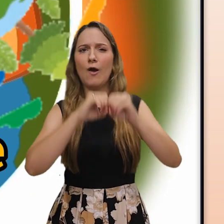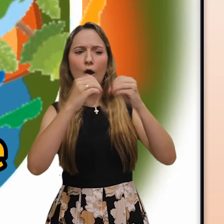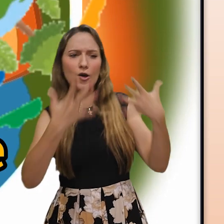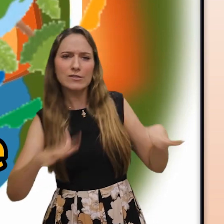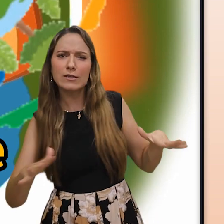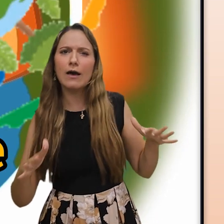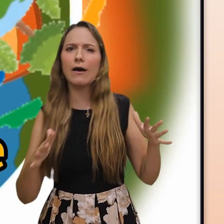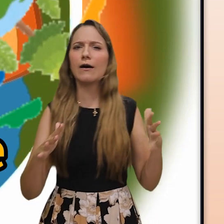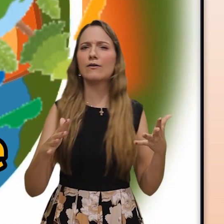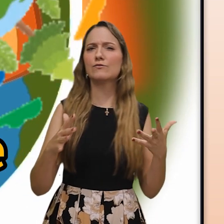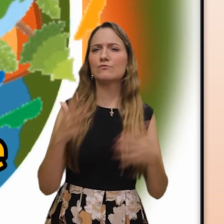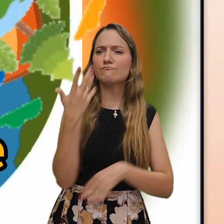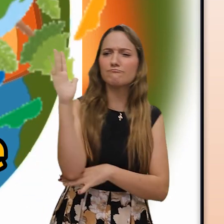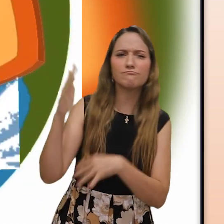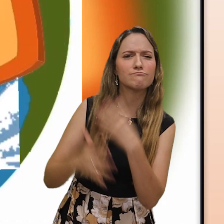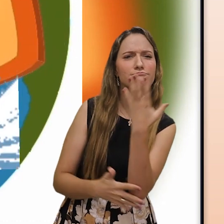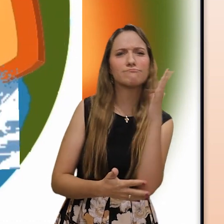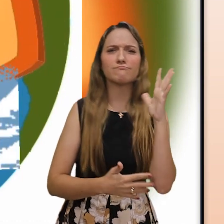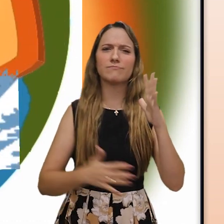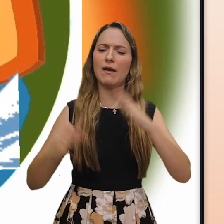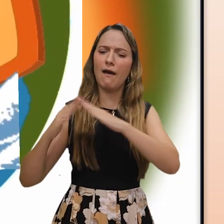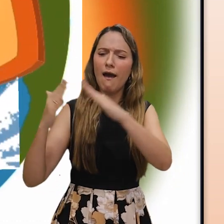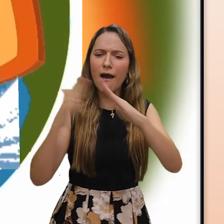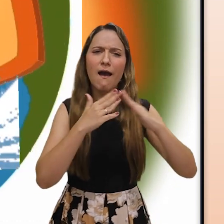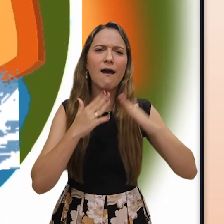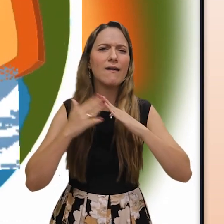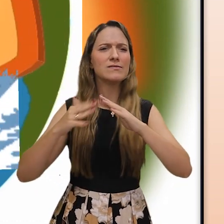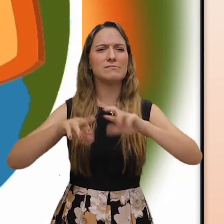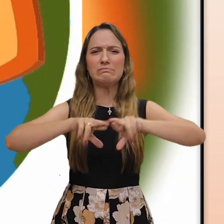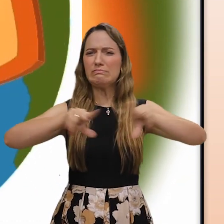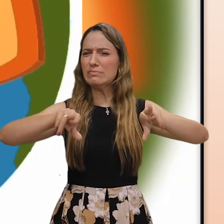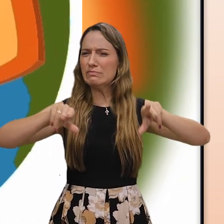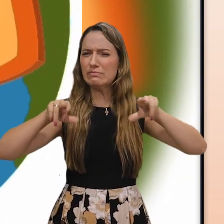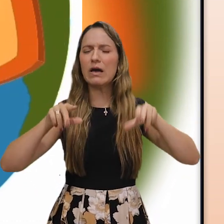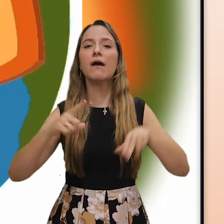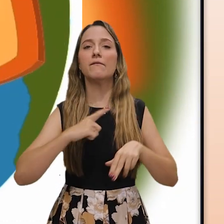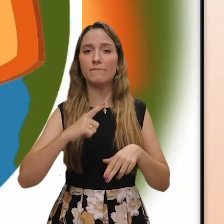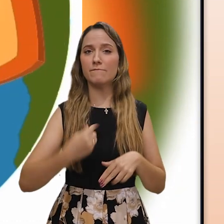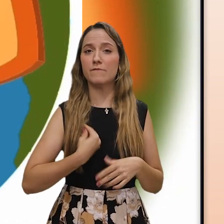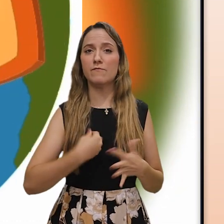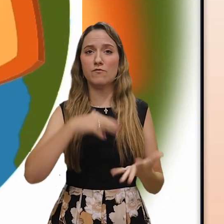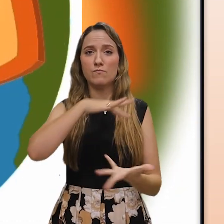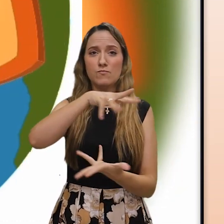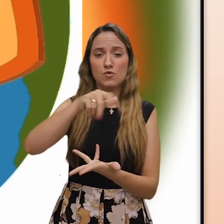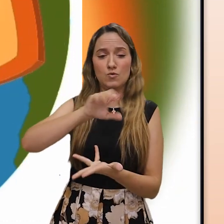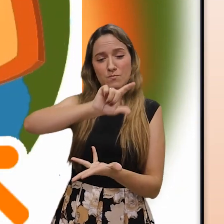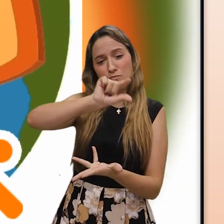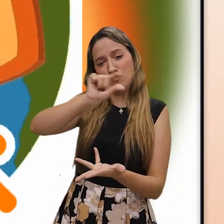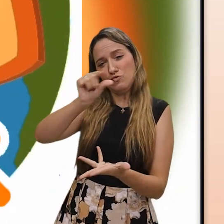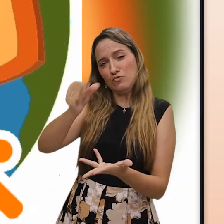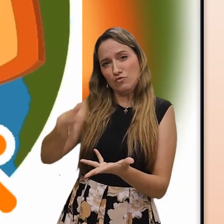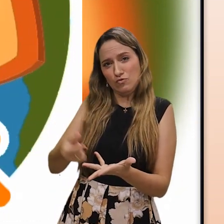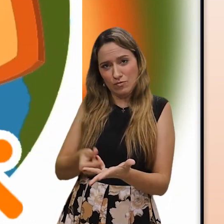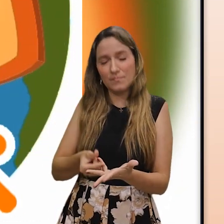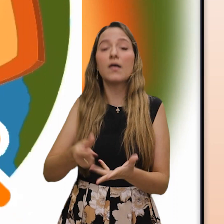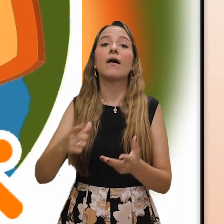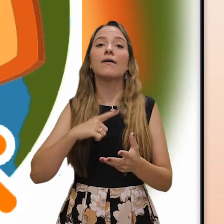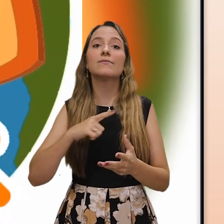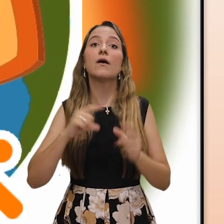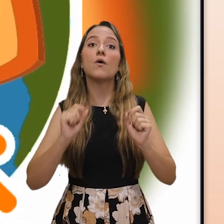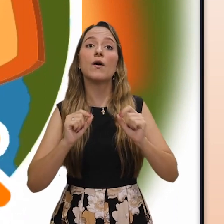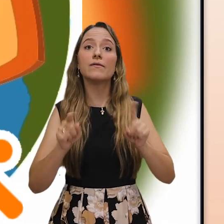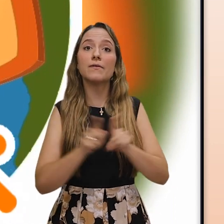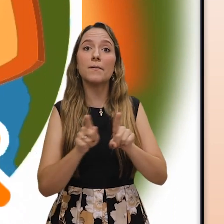todos os seres vivos, os oceanos, todas as construções humanas, enfim. A crosta oceânica